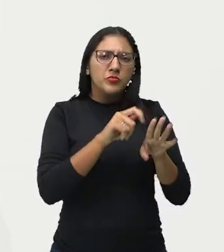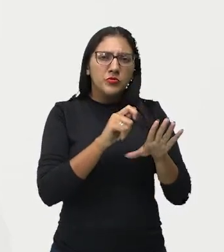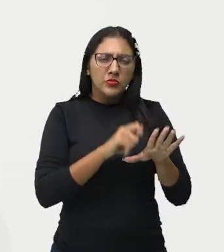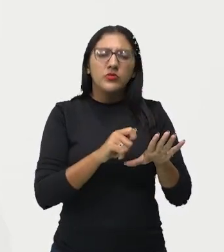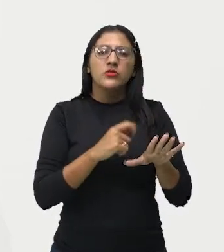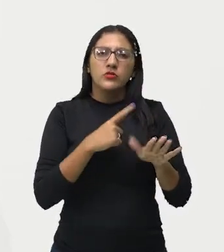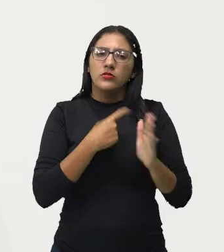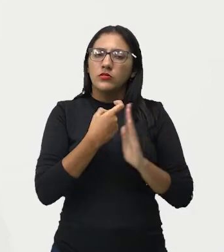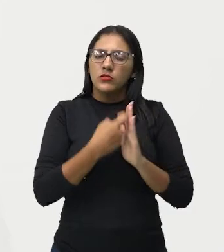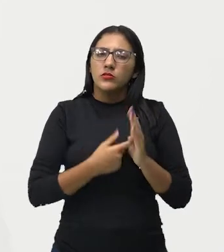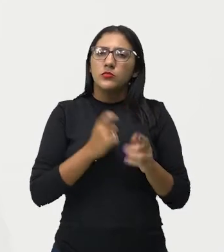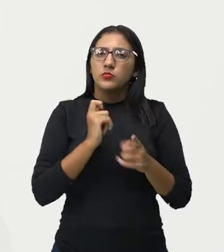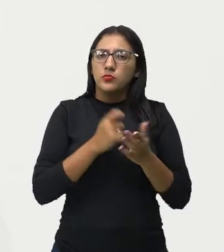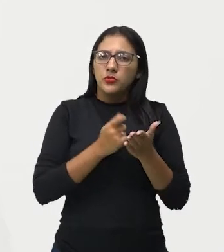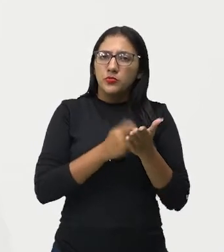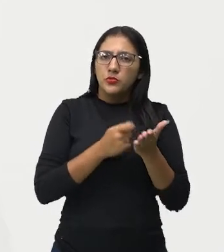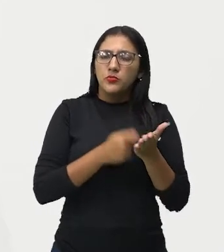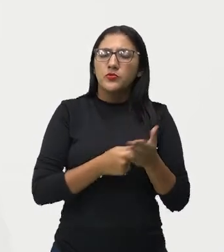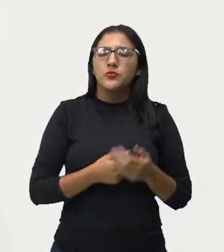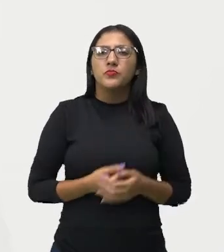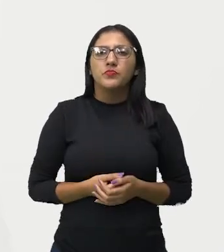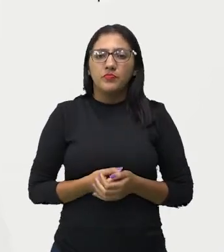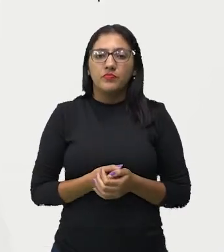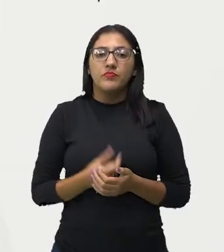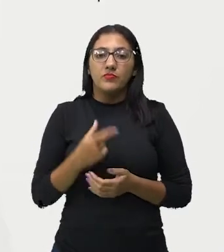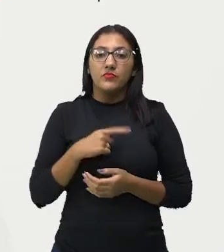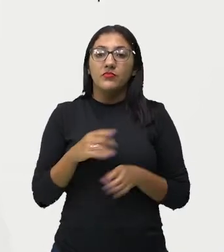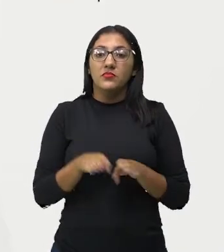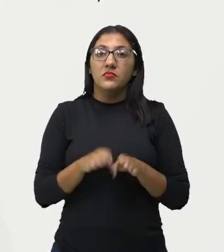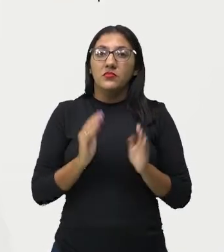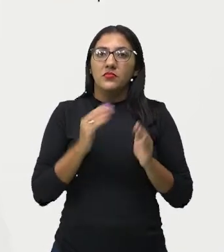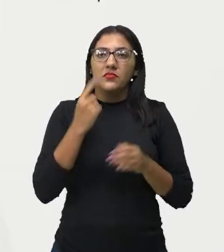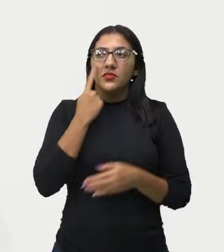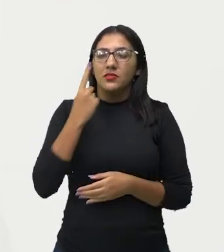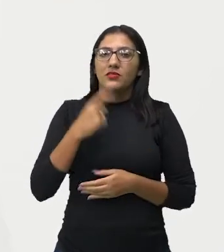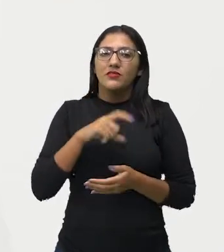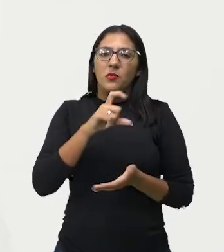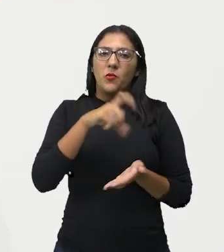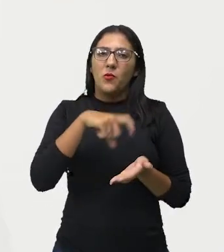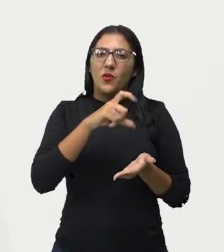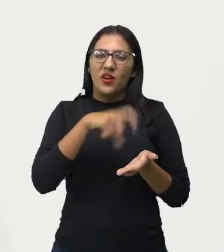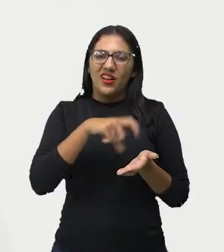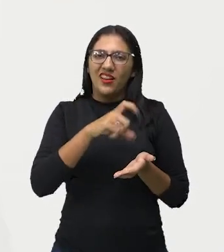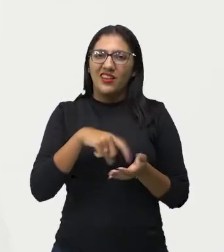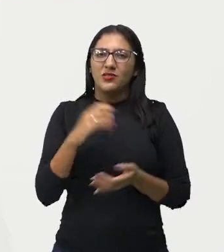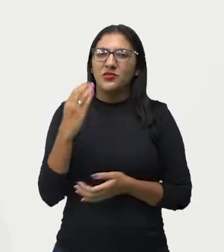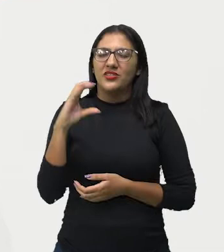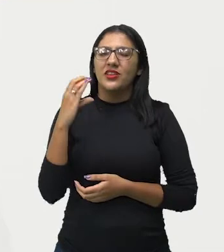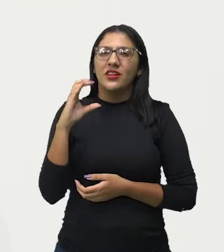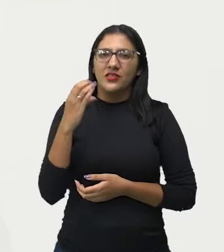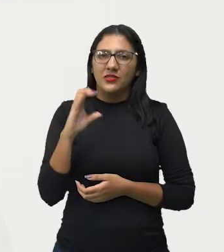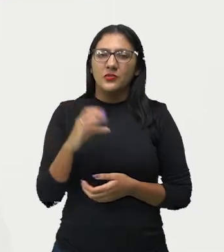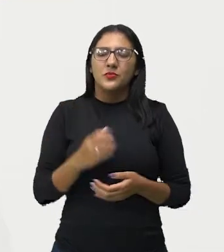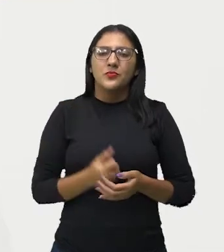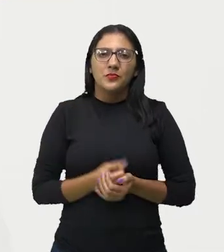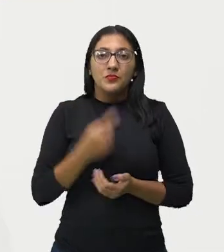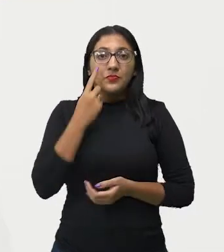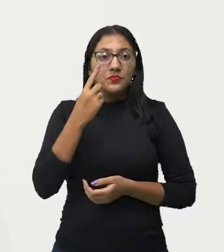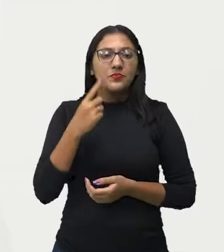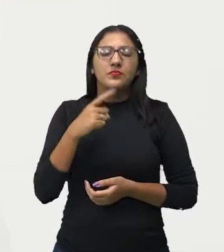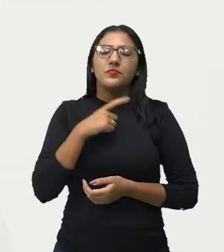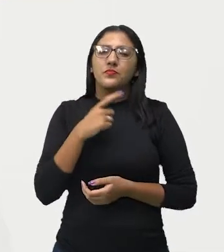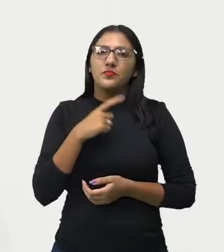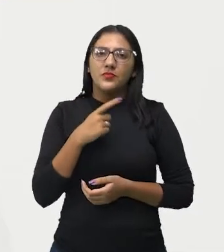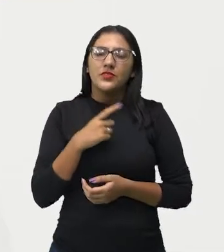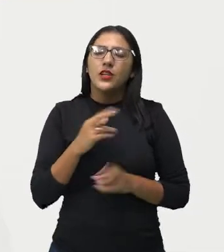exemplo, então, ó, dos juros, né, do cartão de crédito. Cartão de crédito, ele tem ali, está